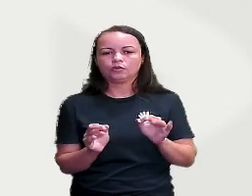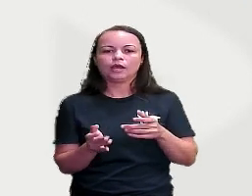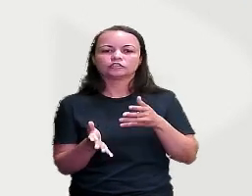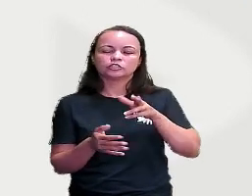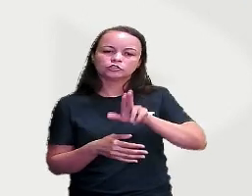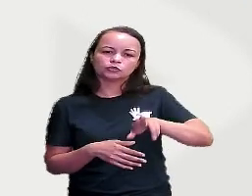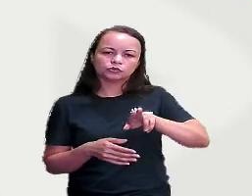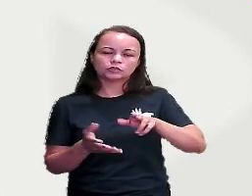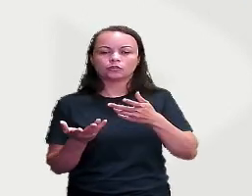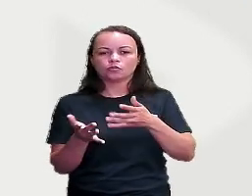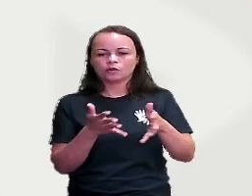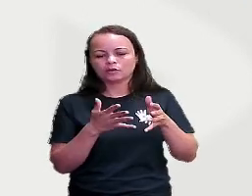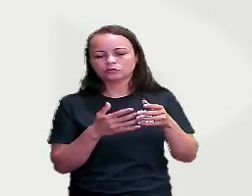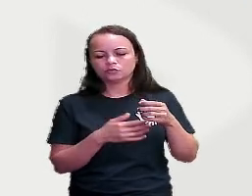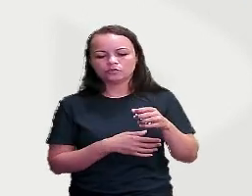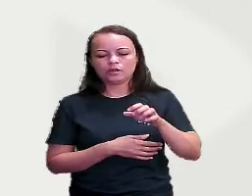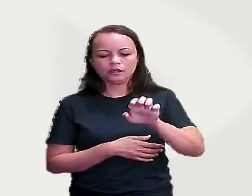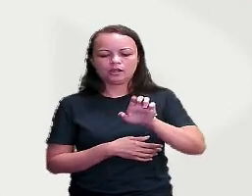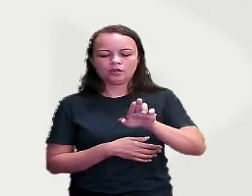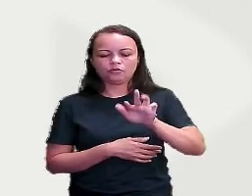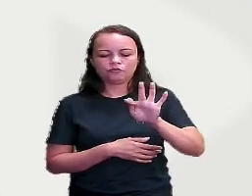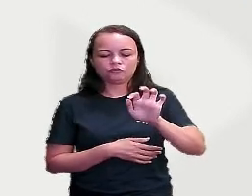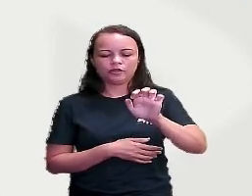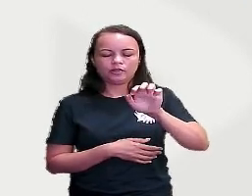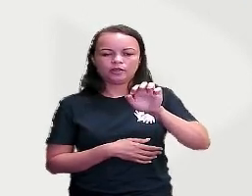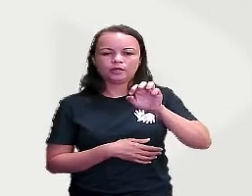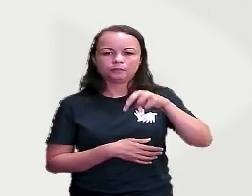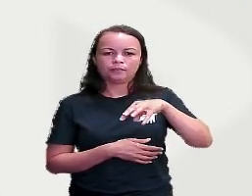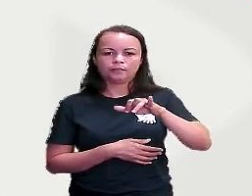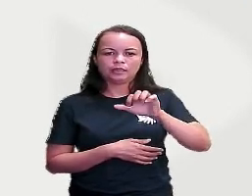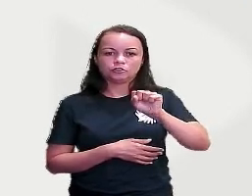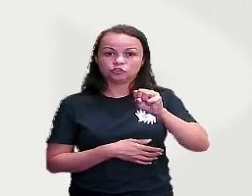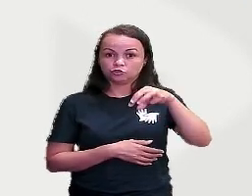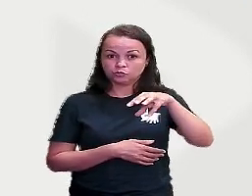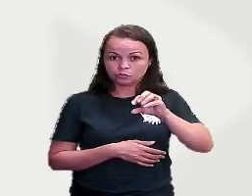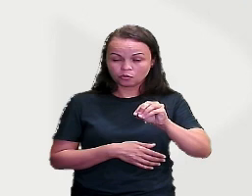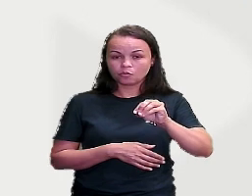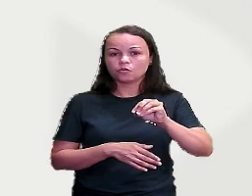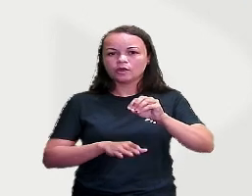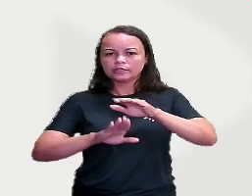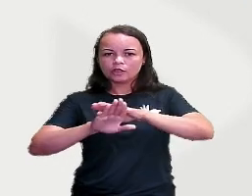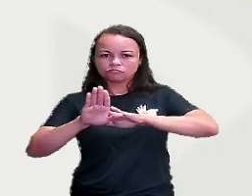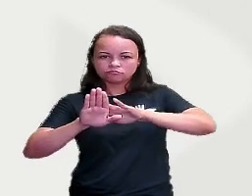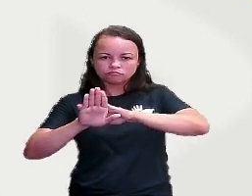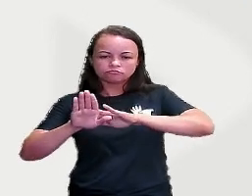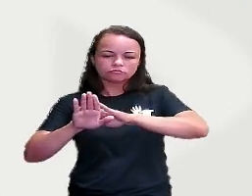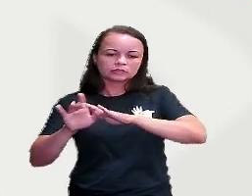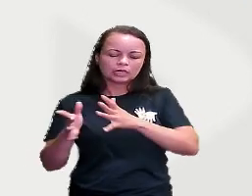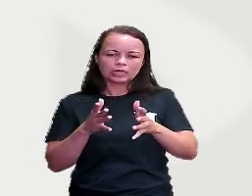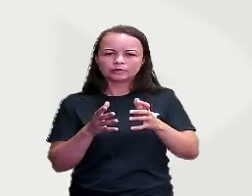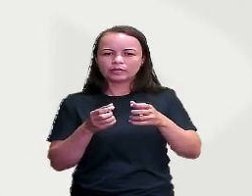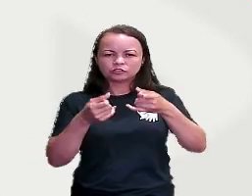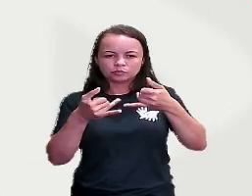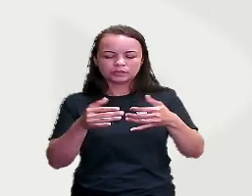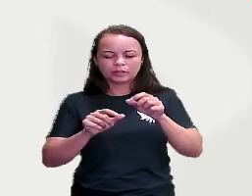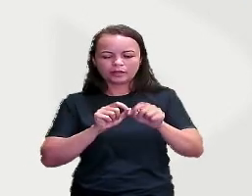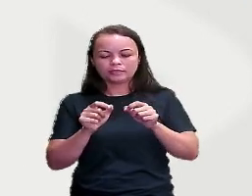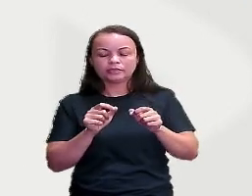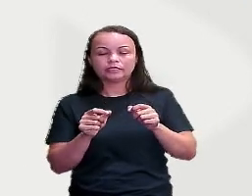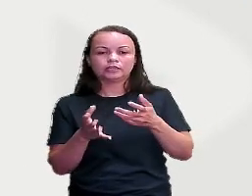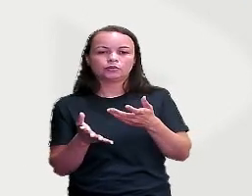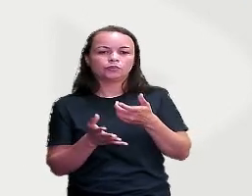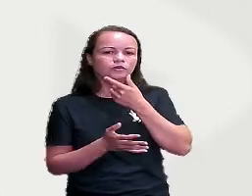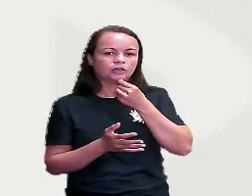linguagem como eufemismo para amenizar uma situação. Então, em vez de dizer que João foi expulso, né? Da escola, a gente